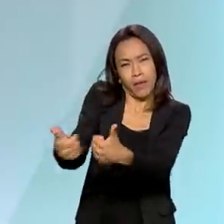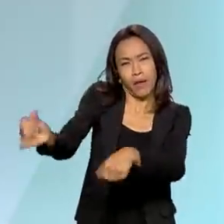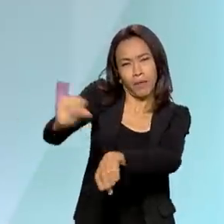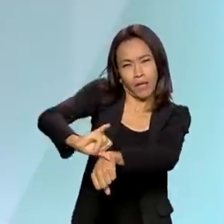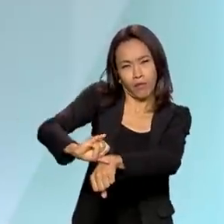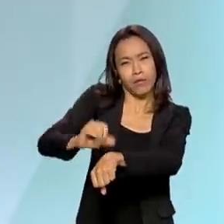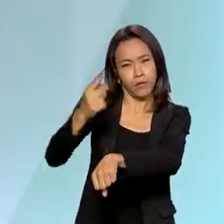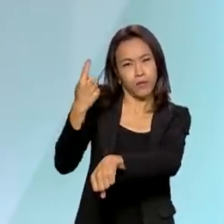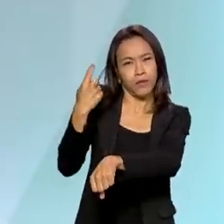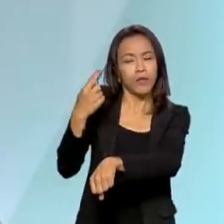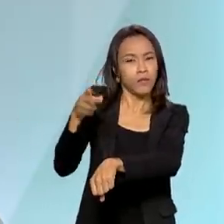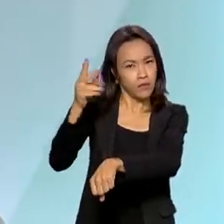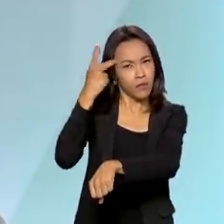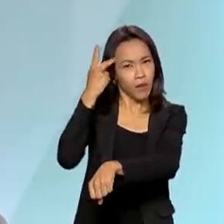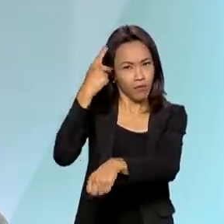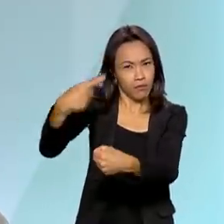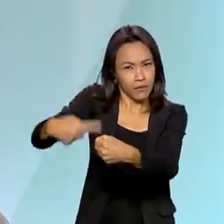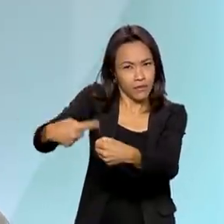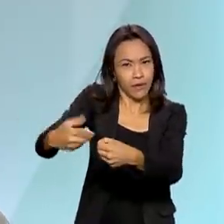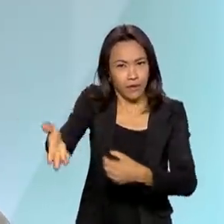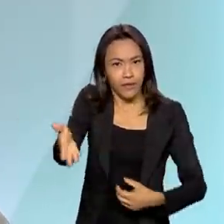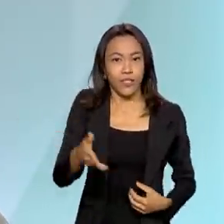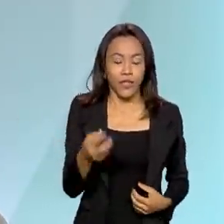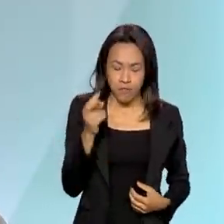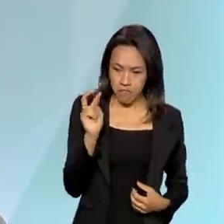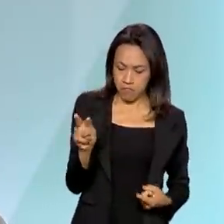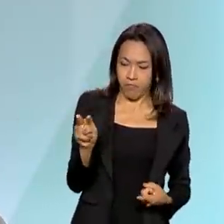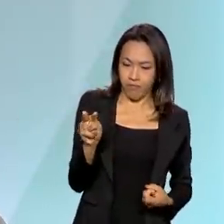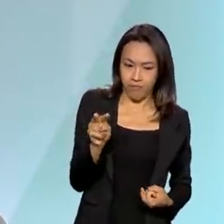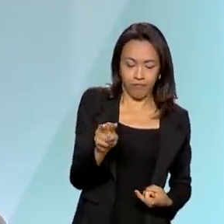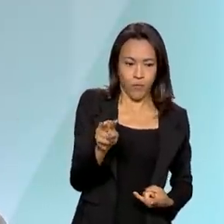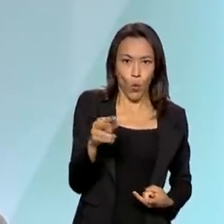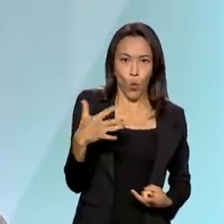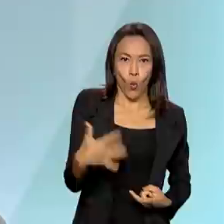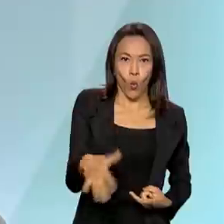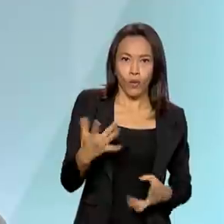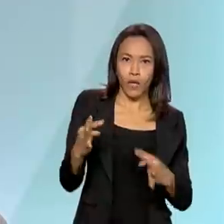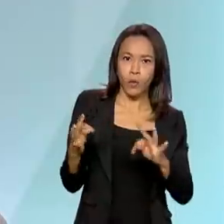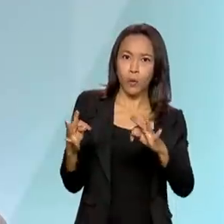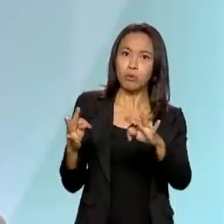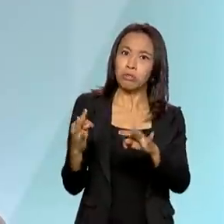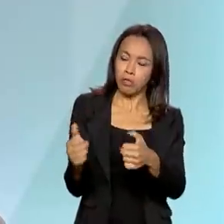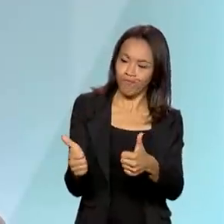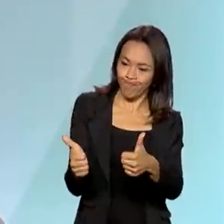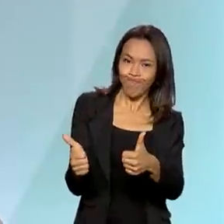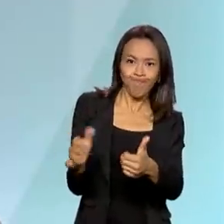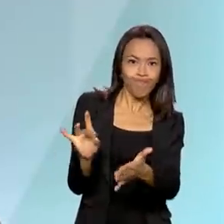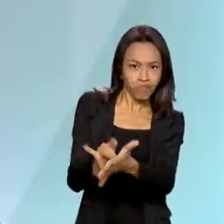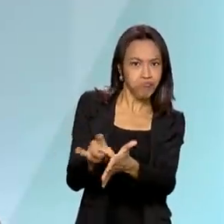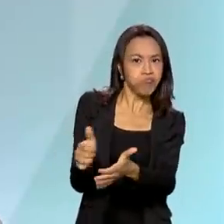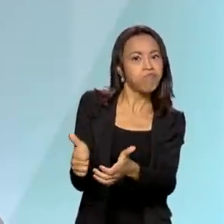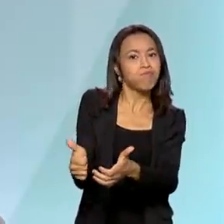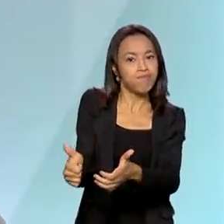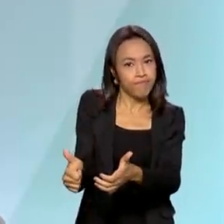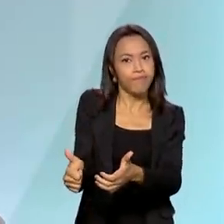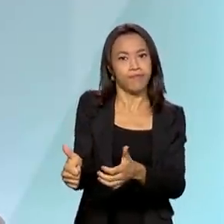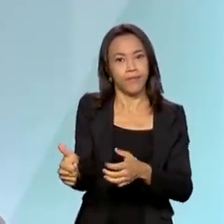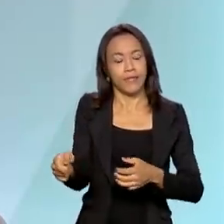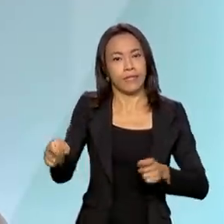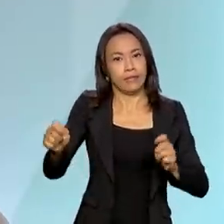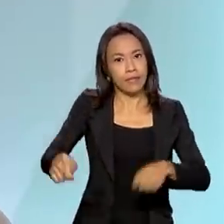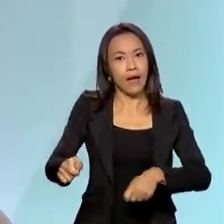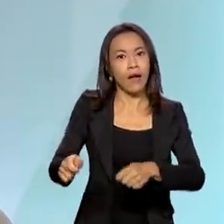A gente conseguiu enxergar ali tecnologias que já estão funcionando, tecnologias reais, que podem tomar